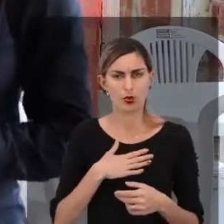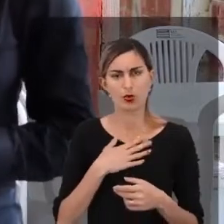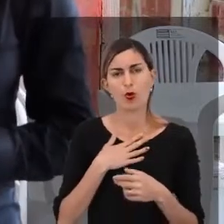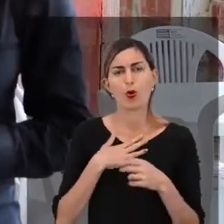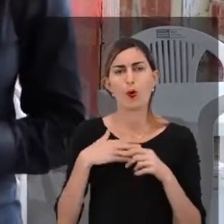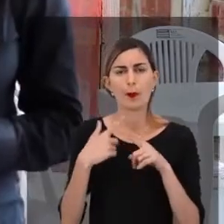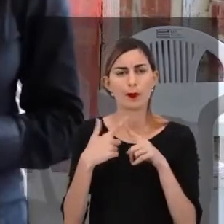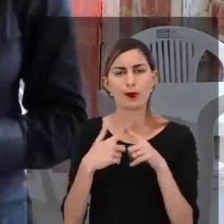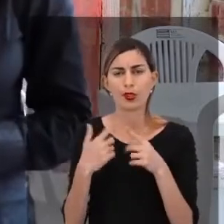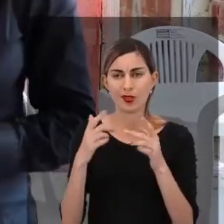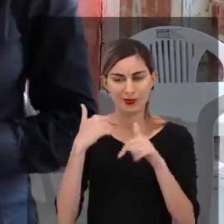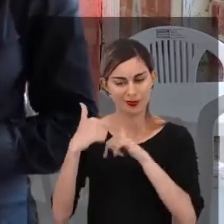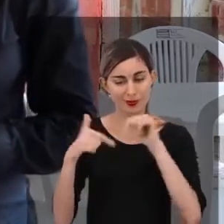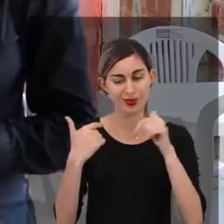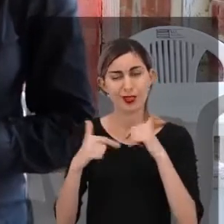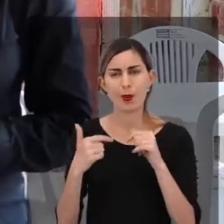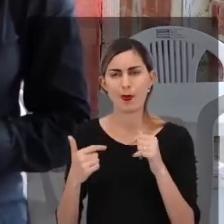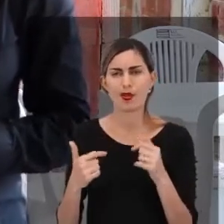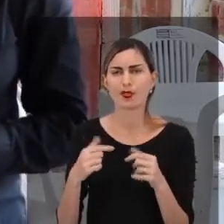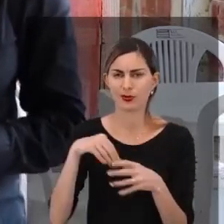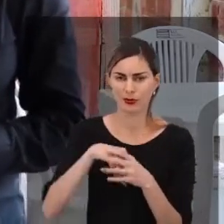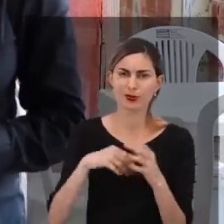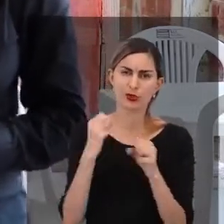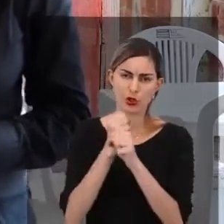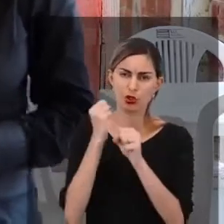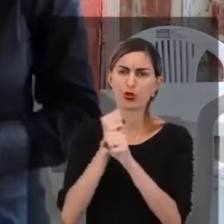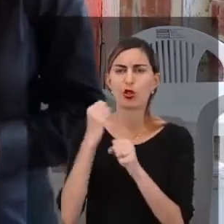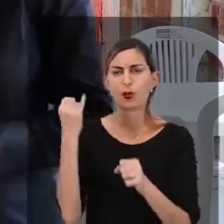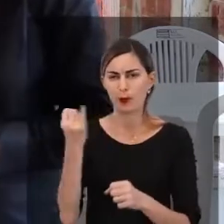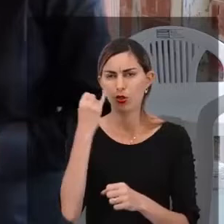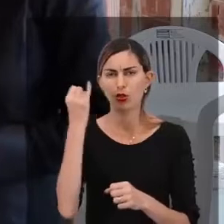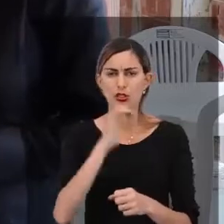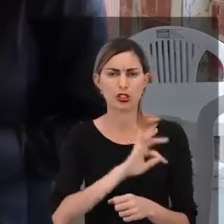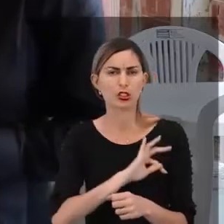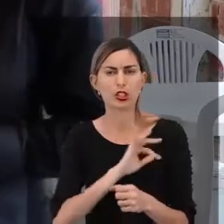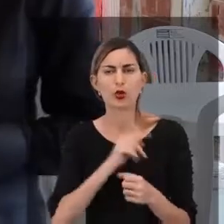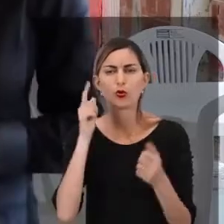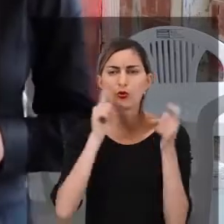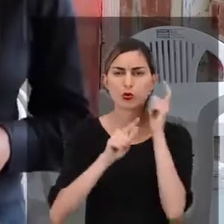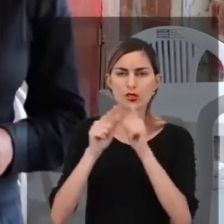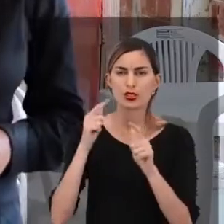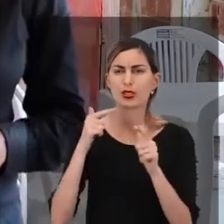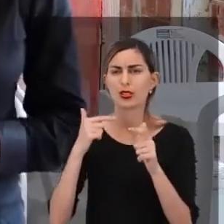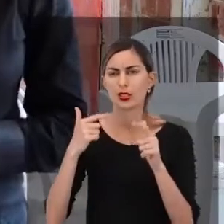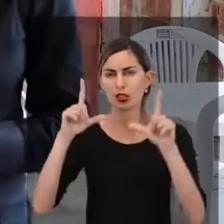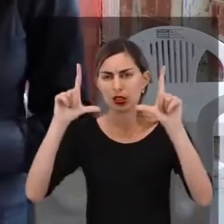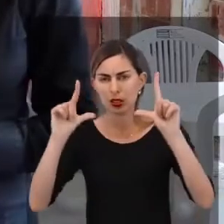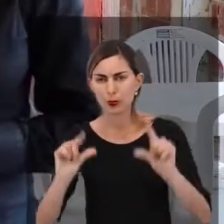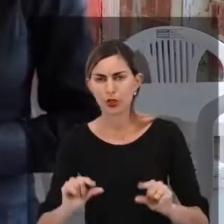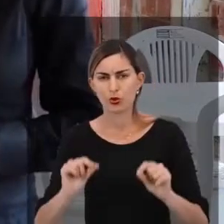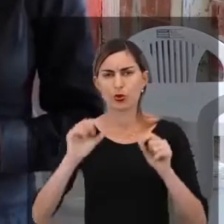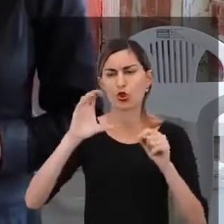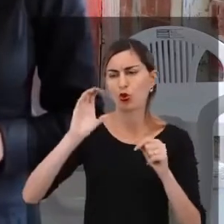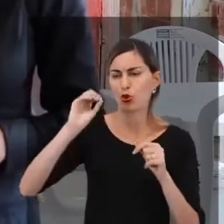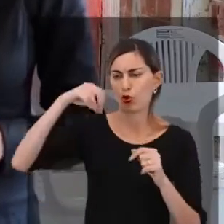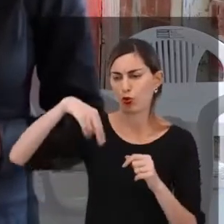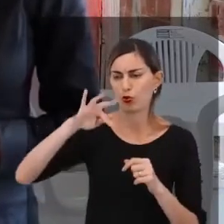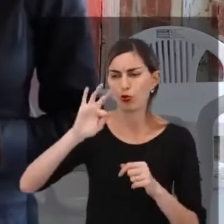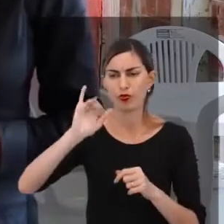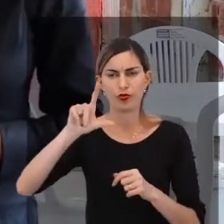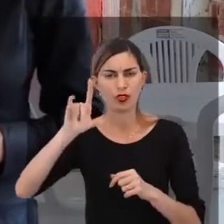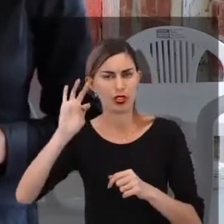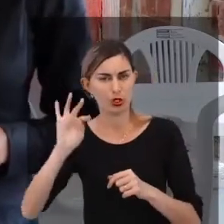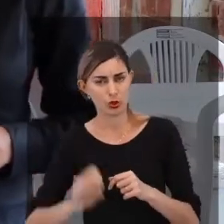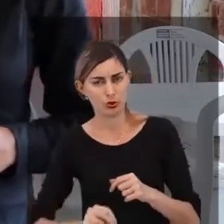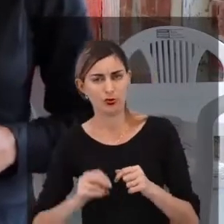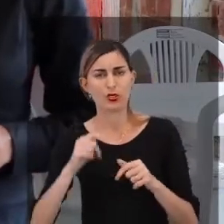com você. Isso. Porque esse trabalho de conflito em obra é muito importante que o técnico consiga trabalhar esse conflito, porque muitas vezes o técnico vai para